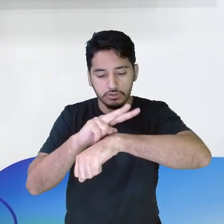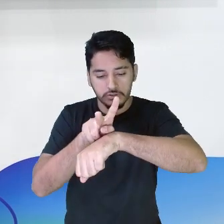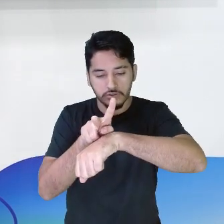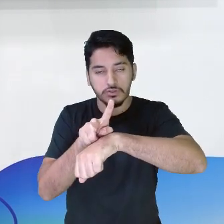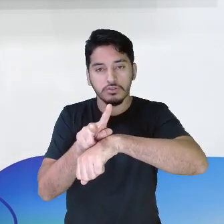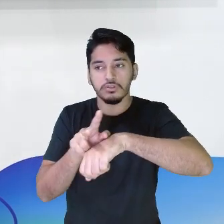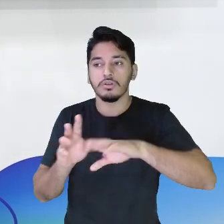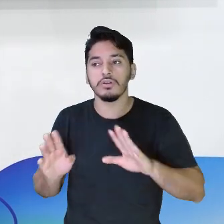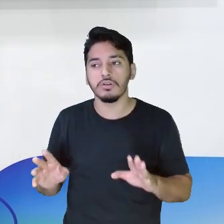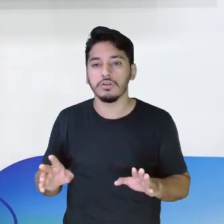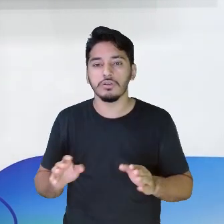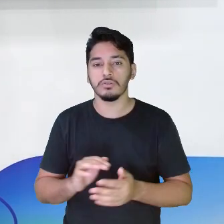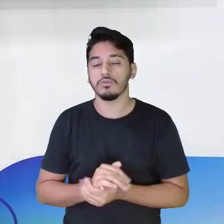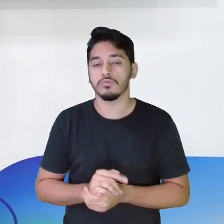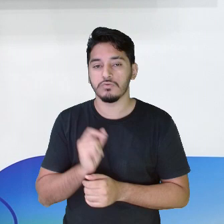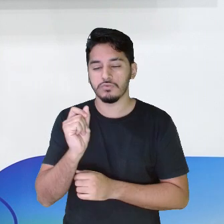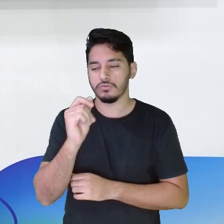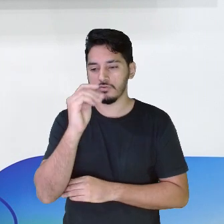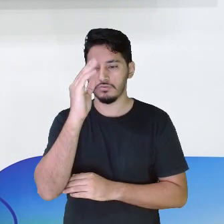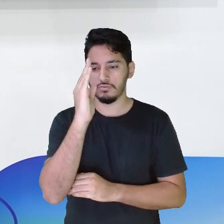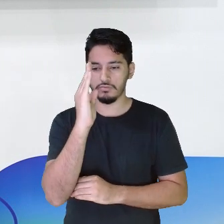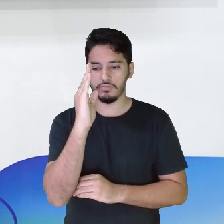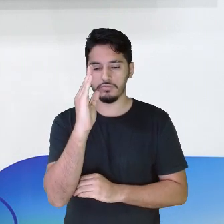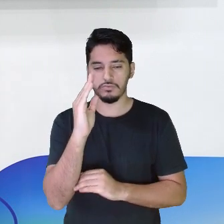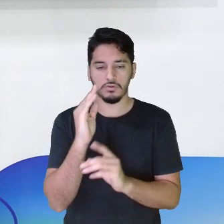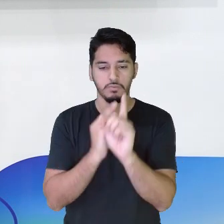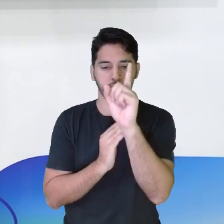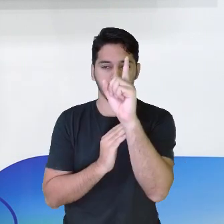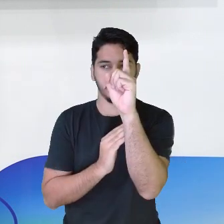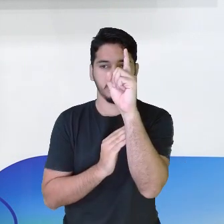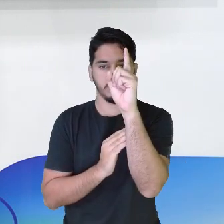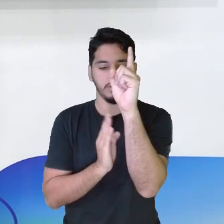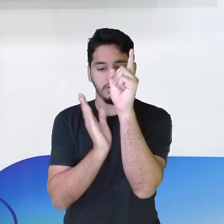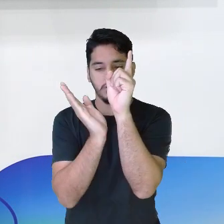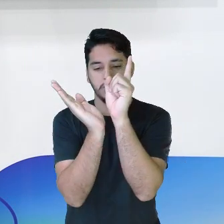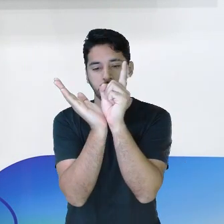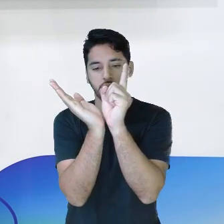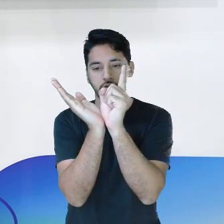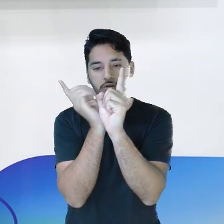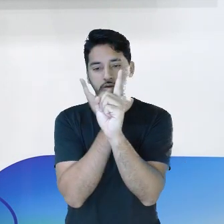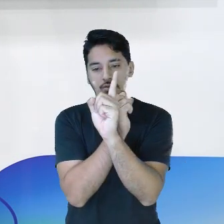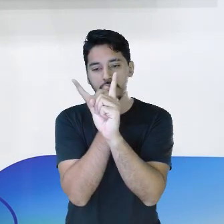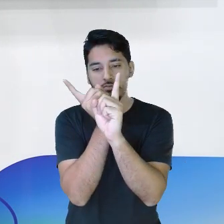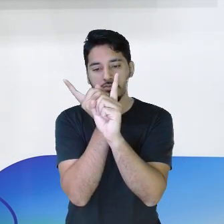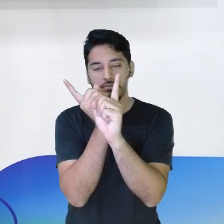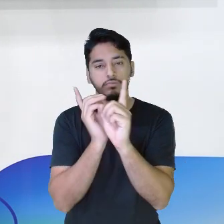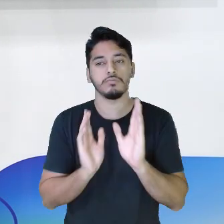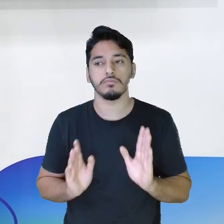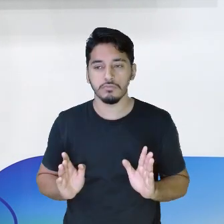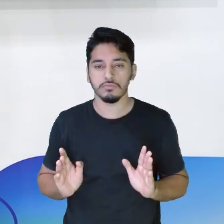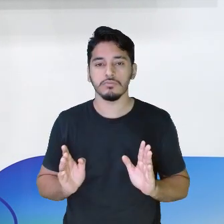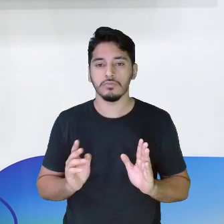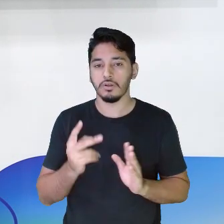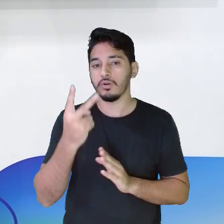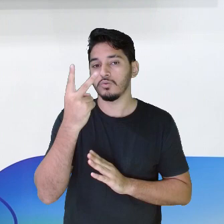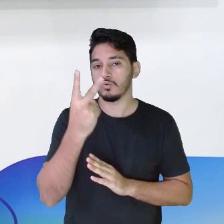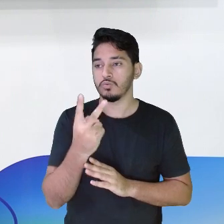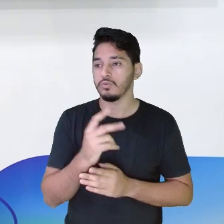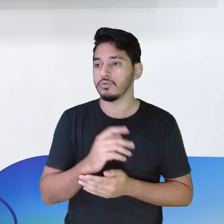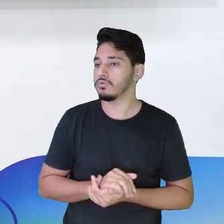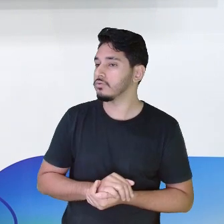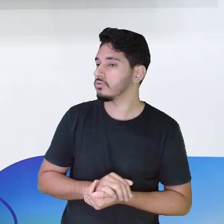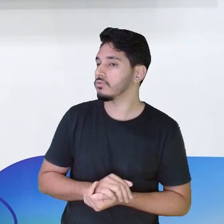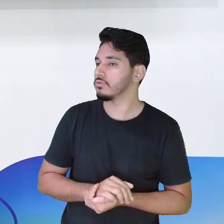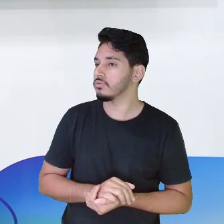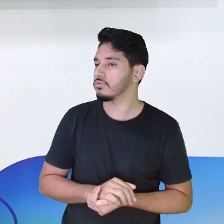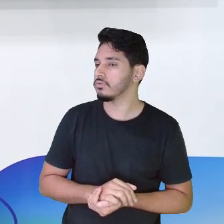como se fosse assim, né? Aqui está o meu ponteiro e aqui é como se eu tivesse 2 horas, assim,